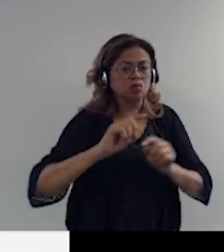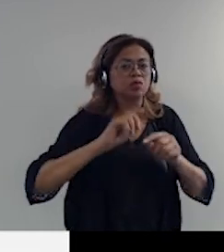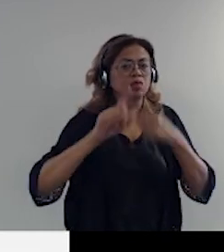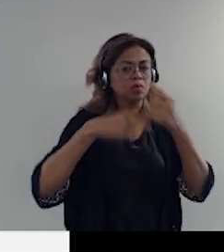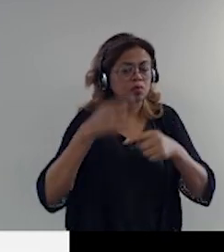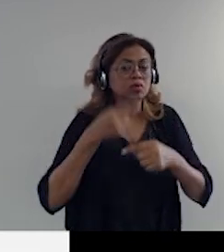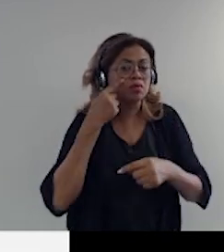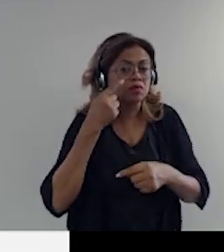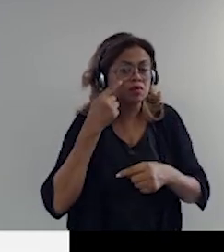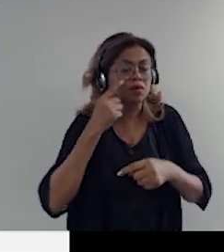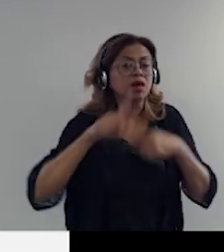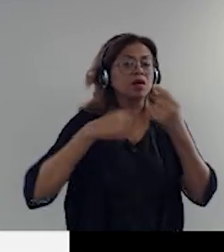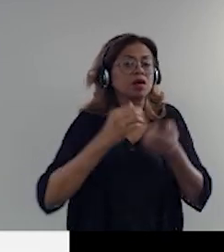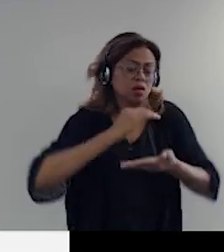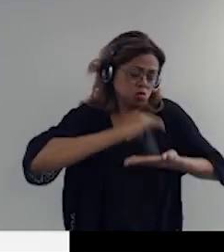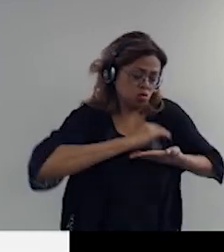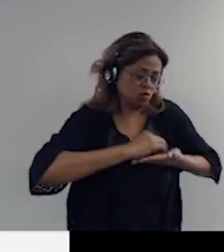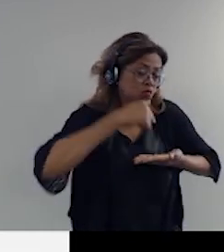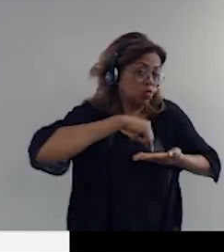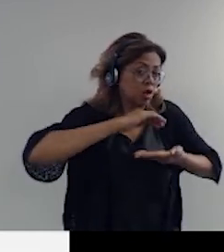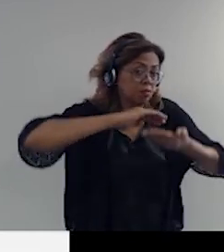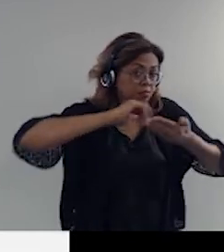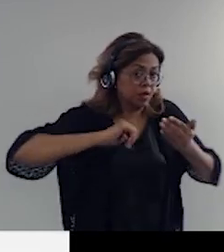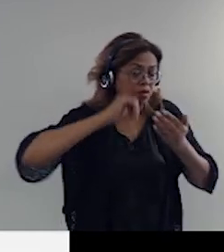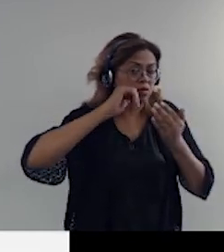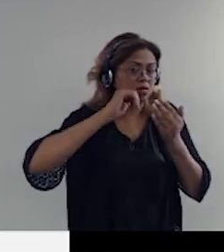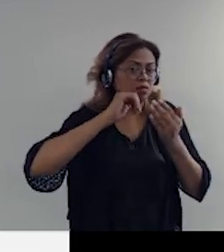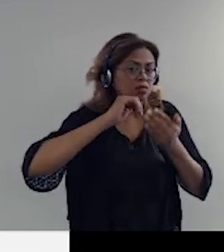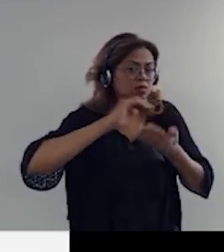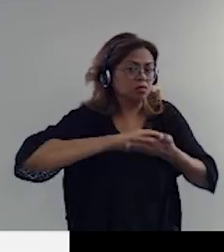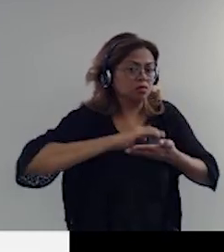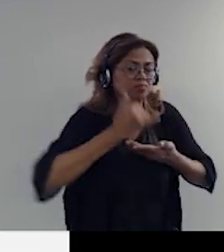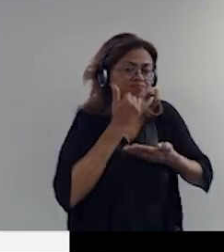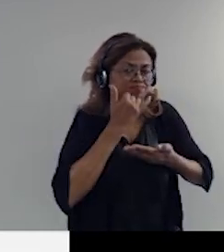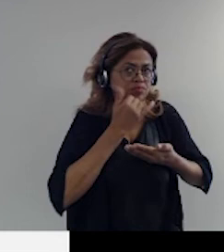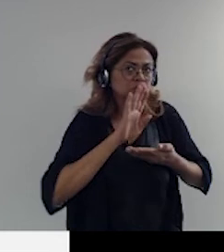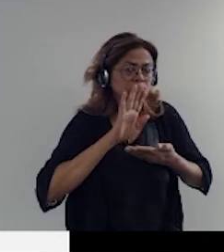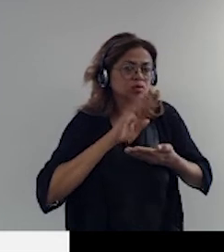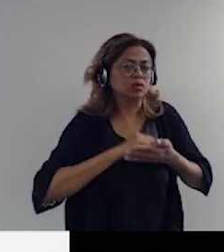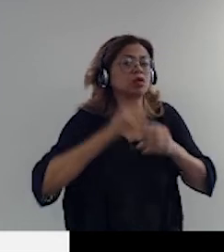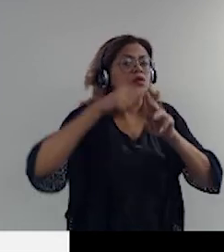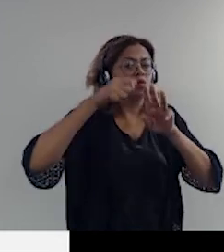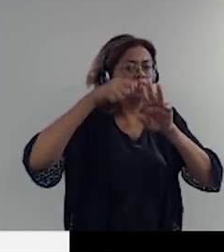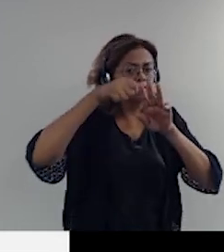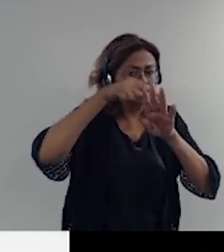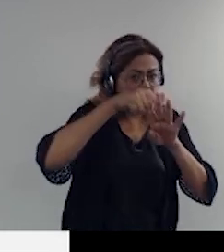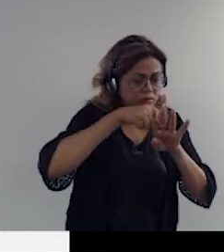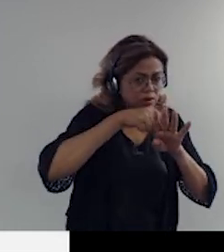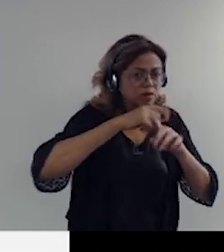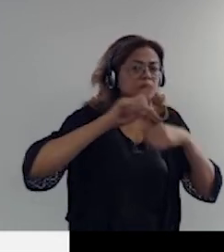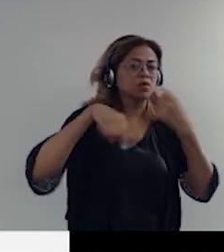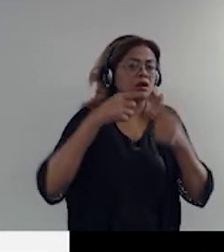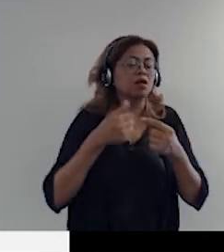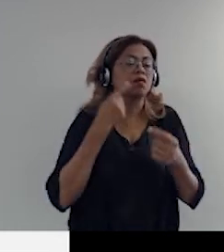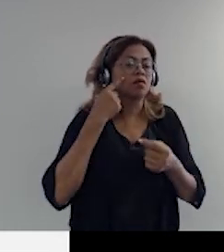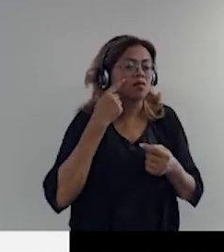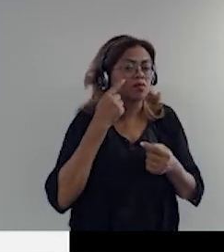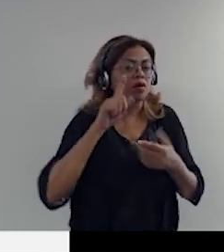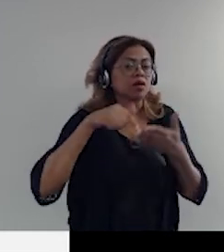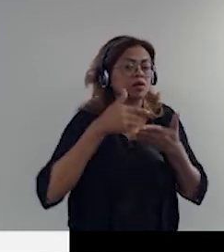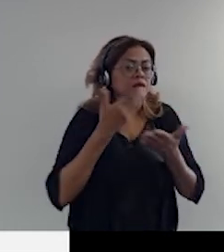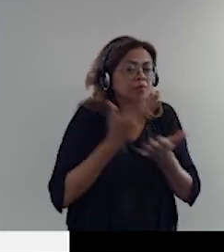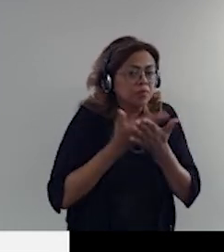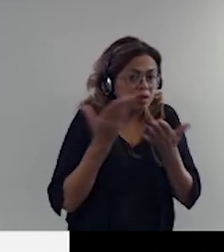captações nos fundos... desculpa, esse é o dado mês a mês. A gente vai ver que ela perdeu dinheiro